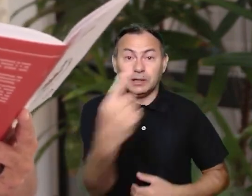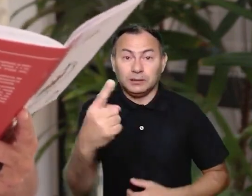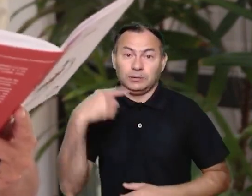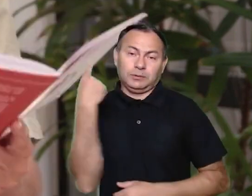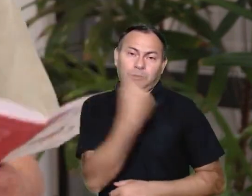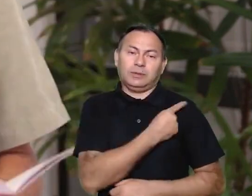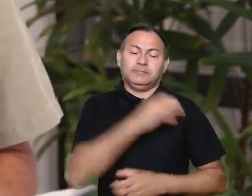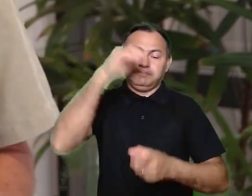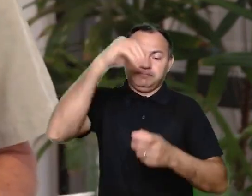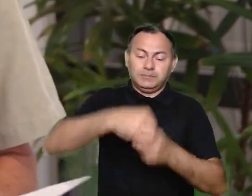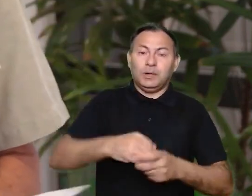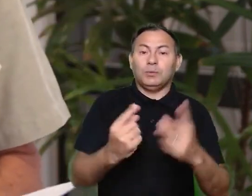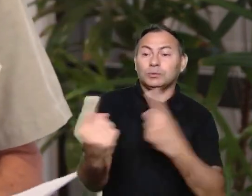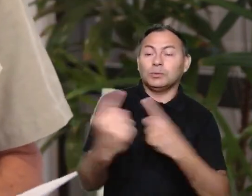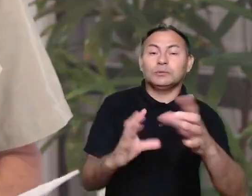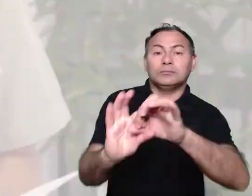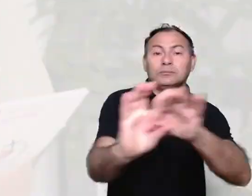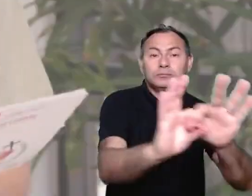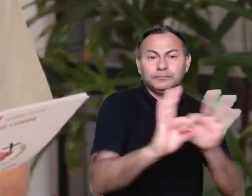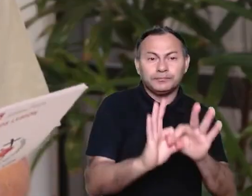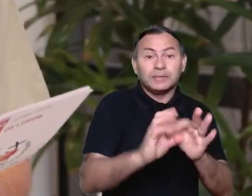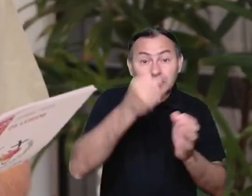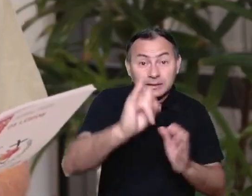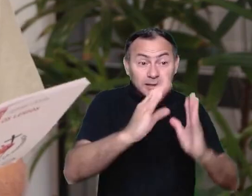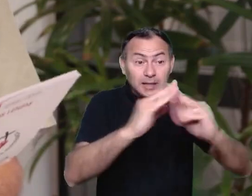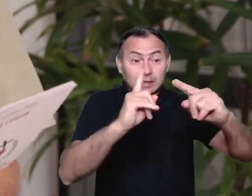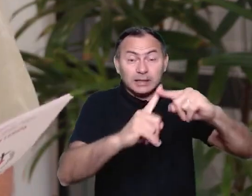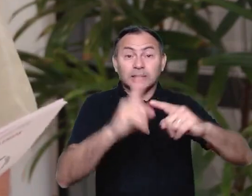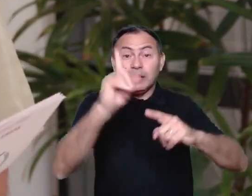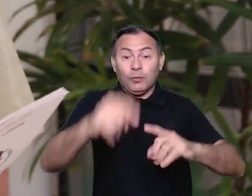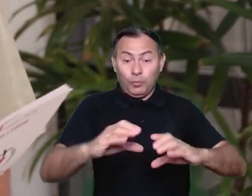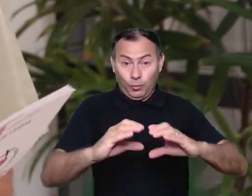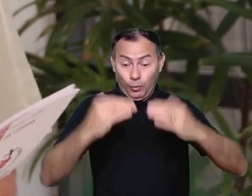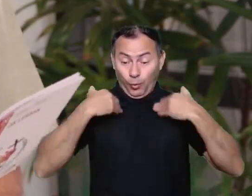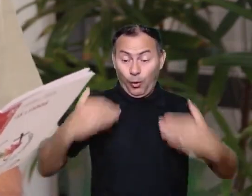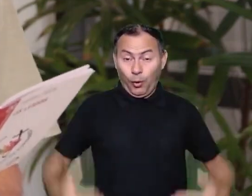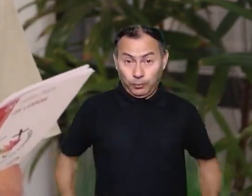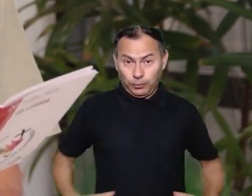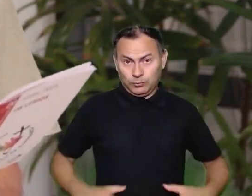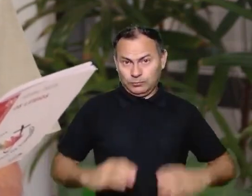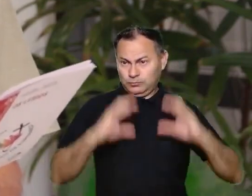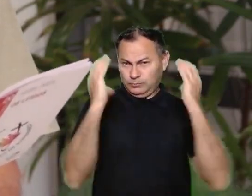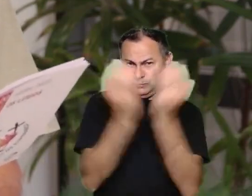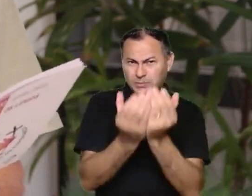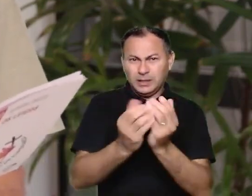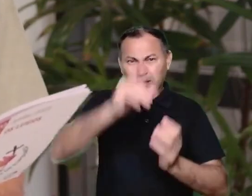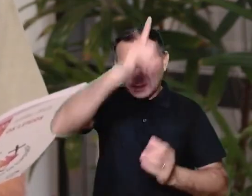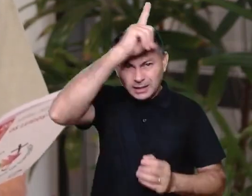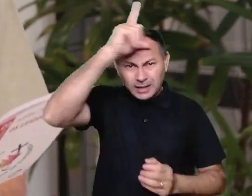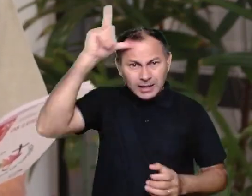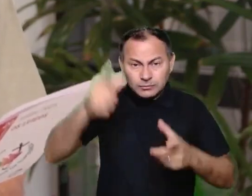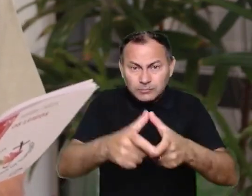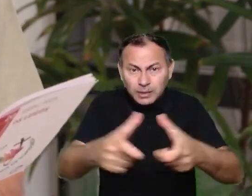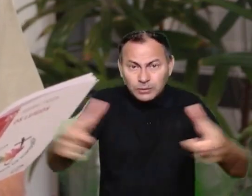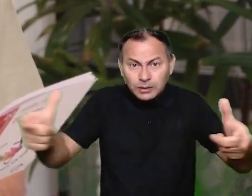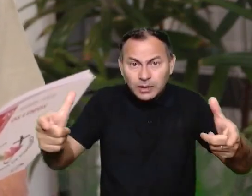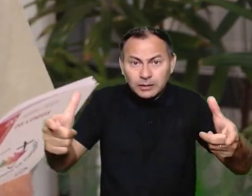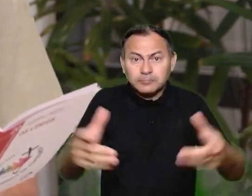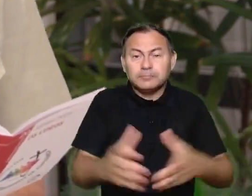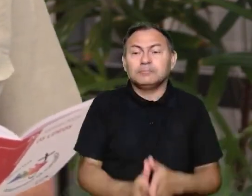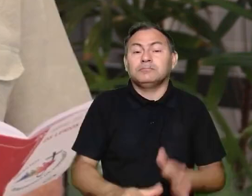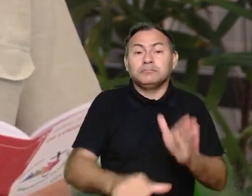cada um de nós membros uns dos outros. E se a Igreja é um corpo do qual os leigos são a maioria de seus